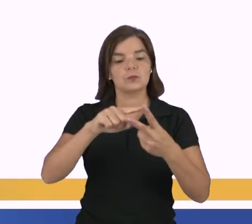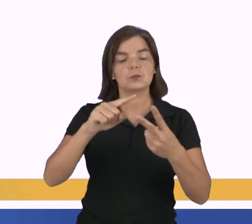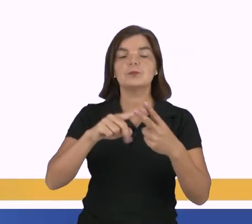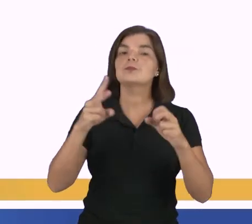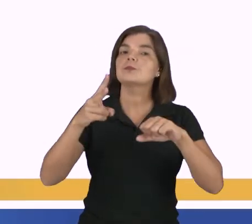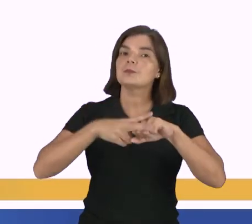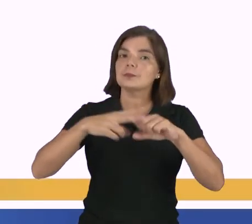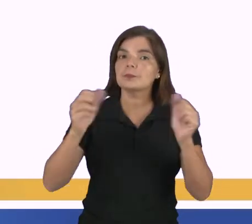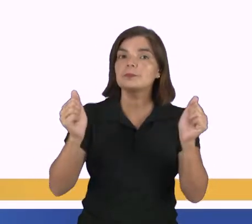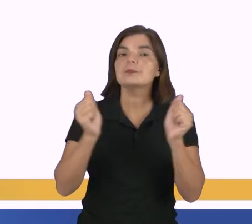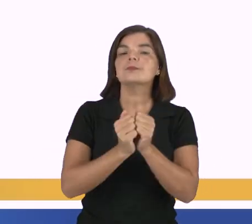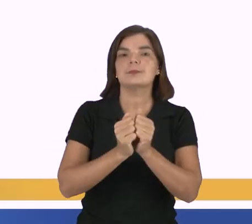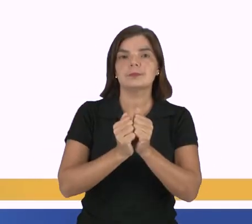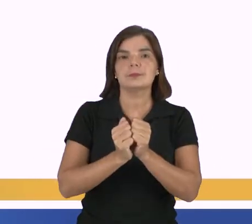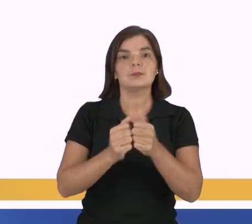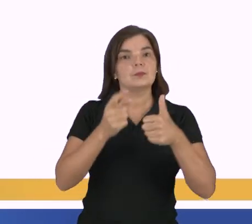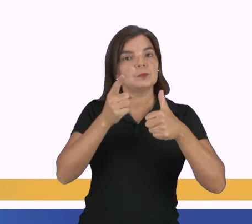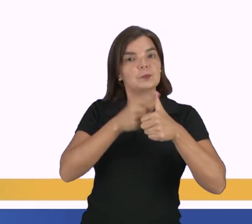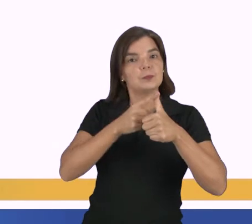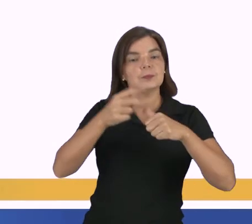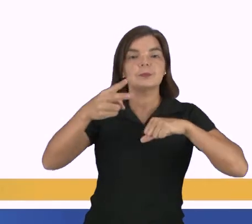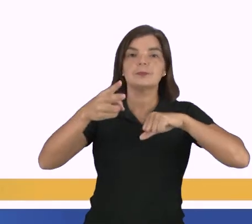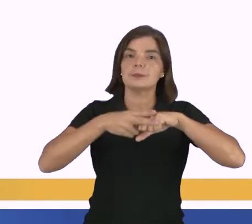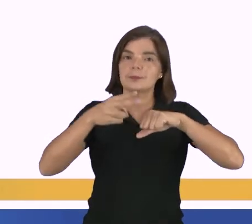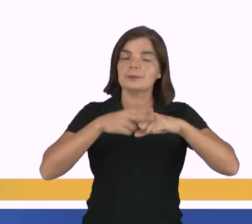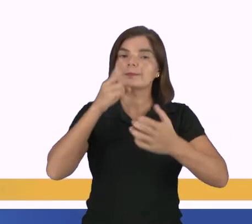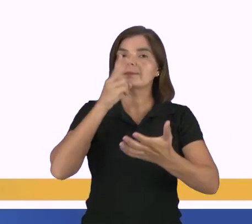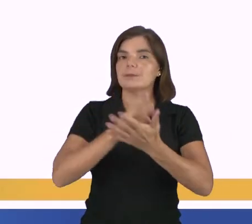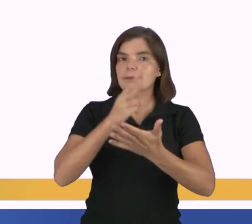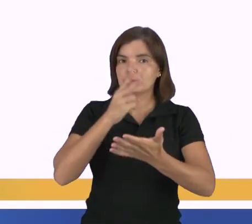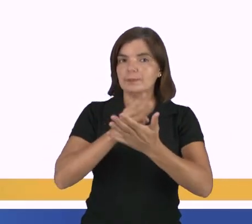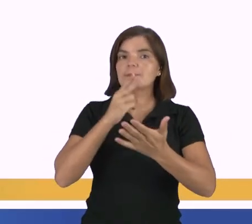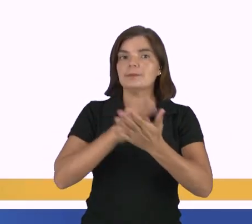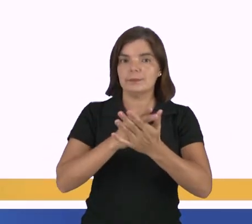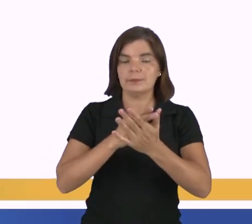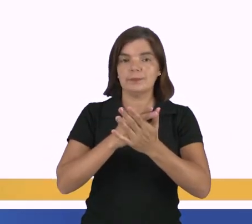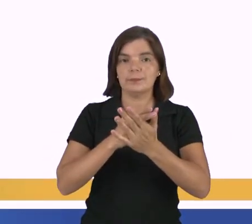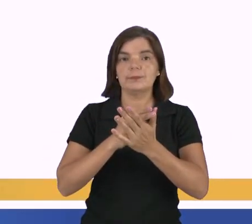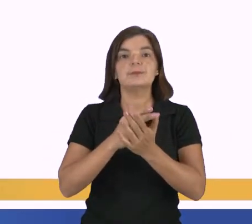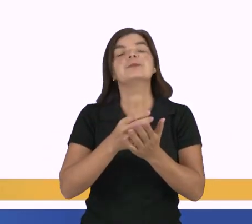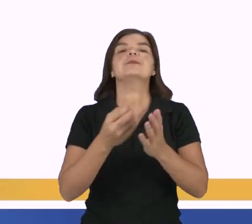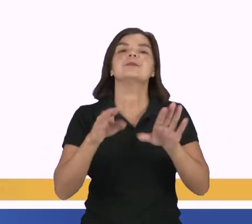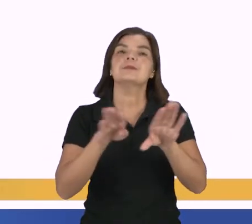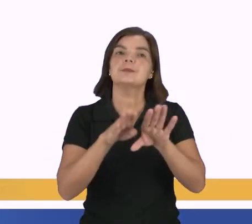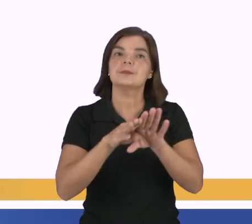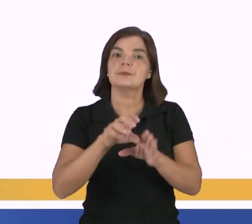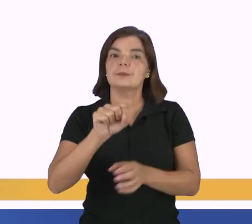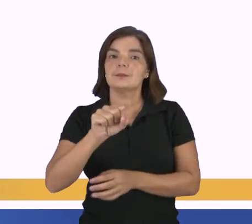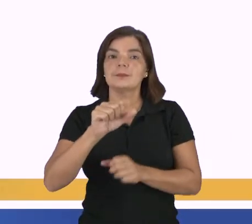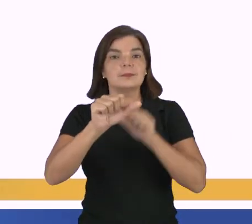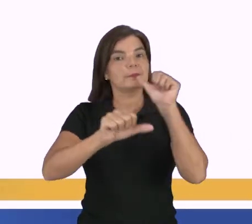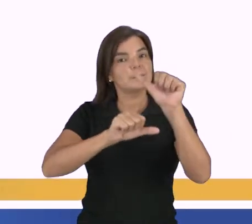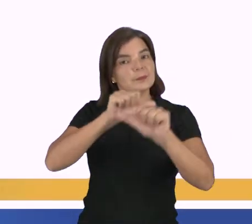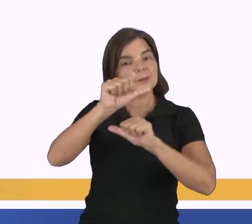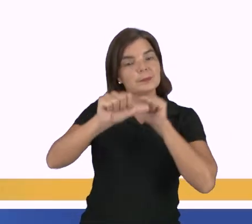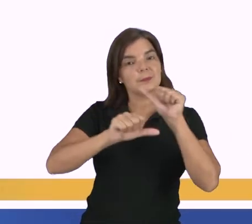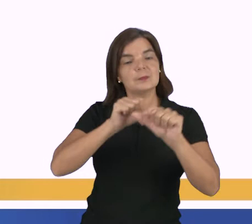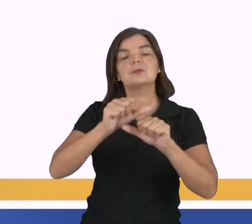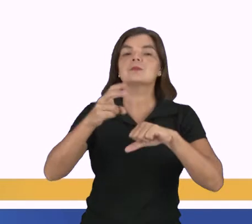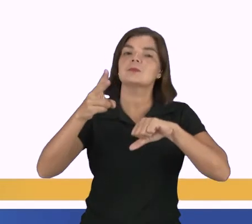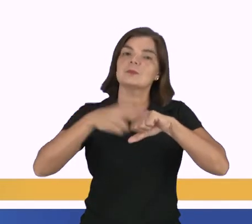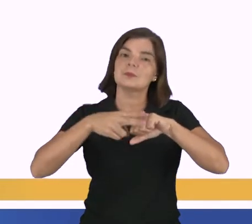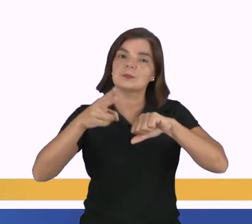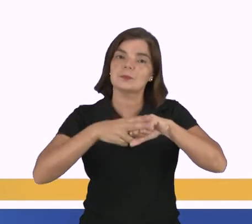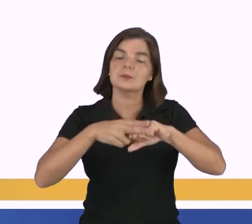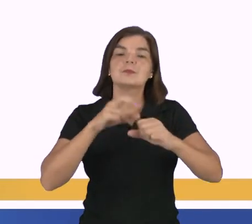juntos, o primeiro, ele vem flexionado, como exemplo ali o estão, ele vem mudado a sua forma, né? O verbo